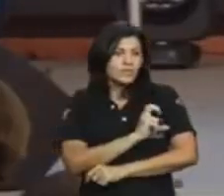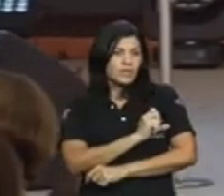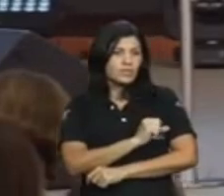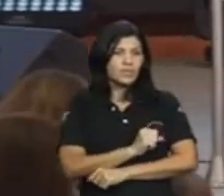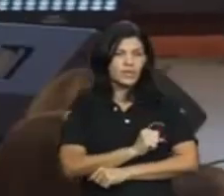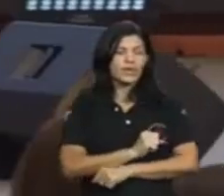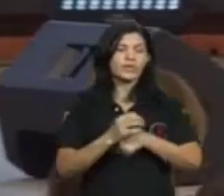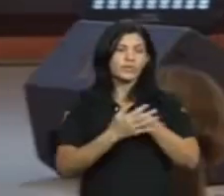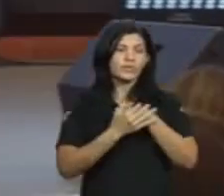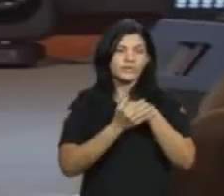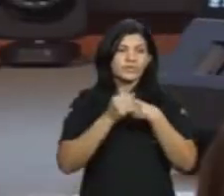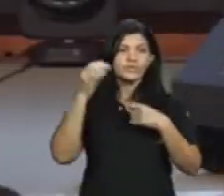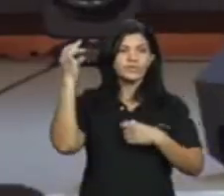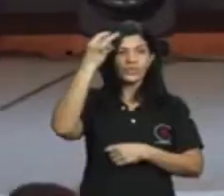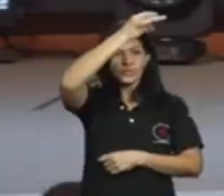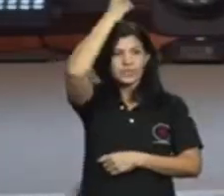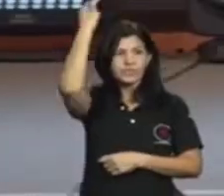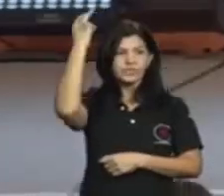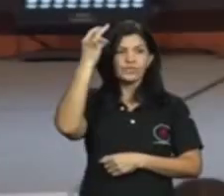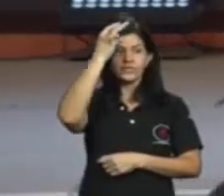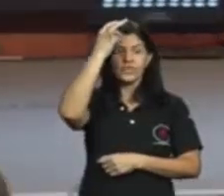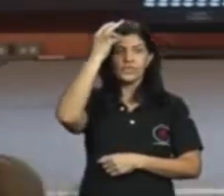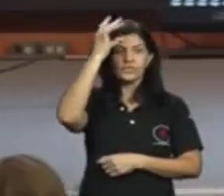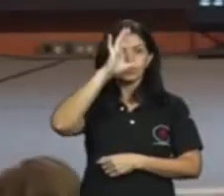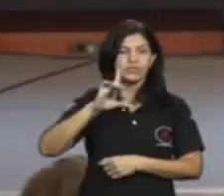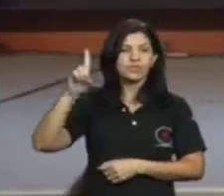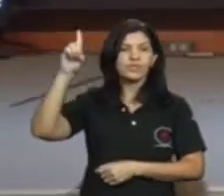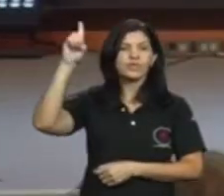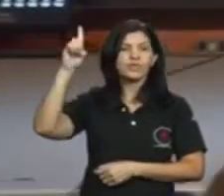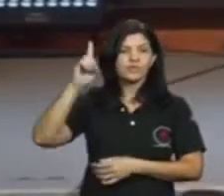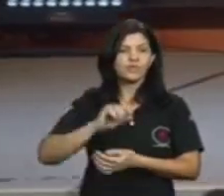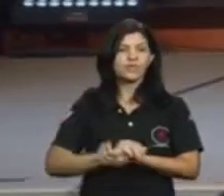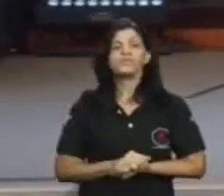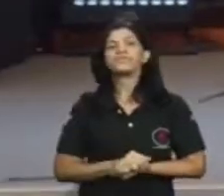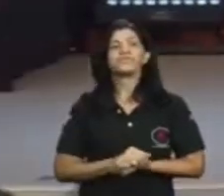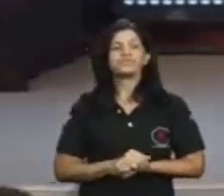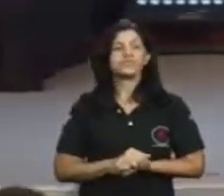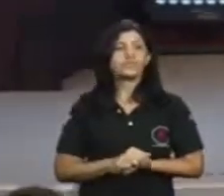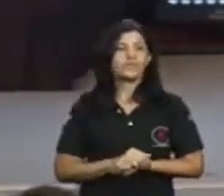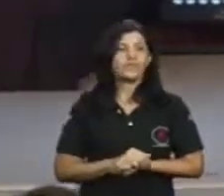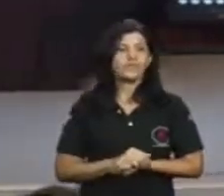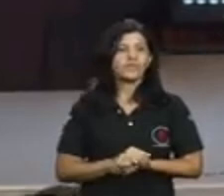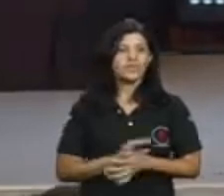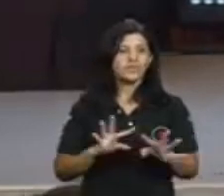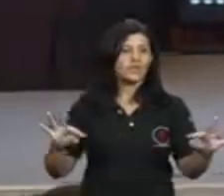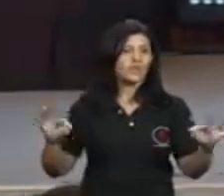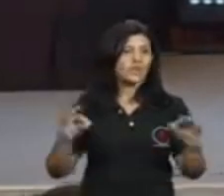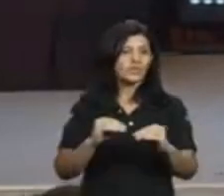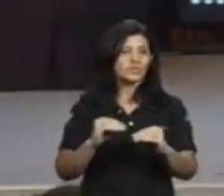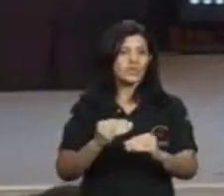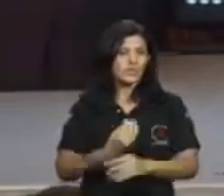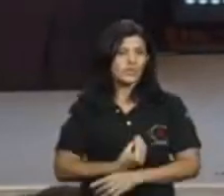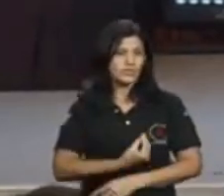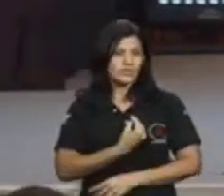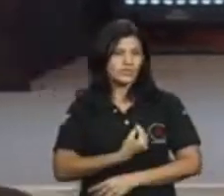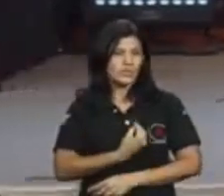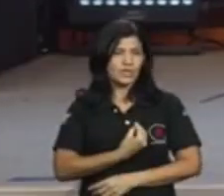as consolações do Deus Espírito Santo estejam sobre a sua vida,